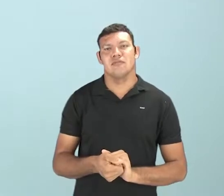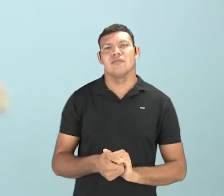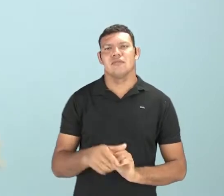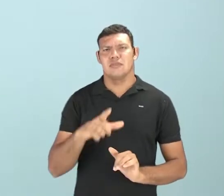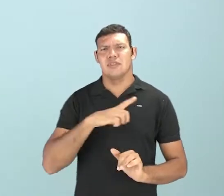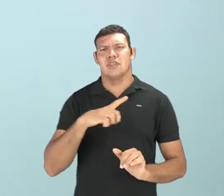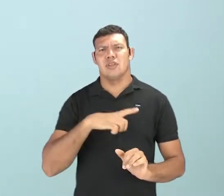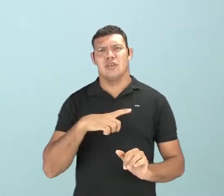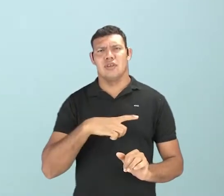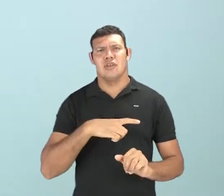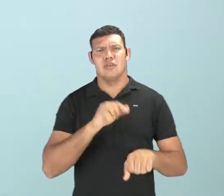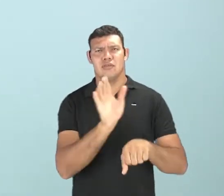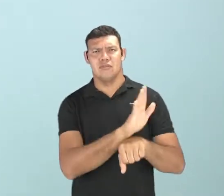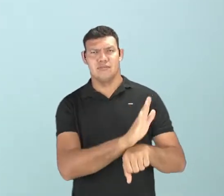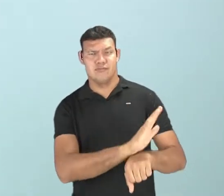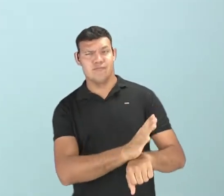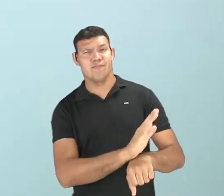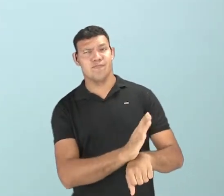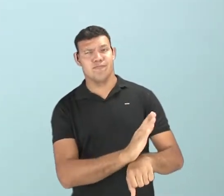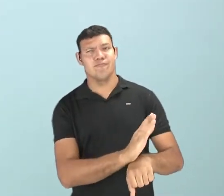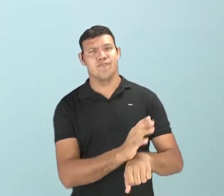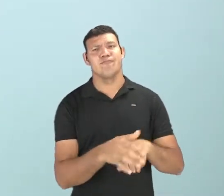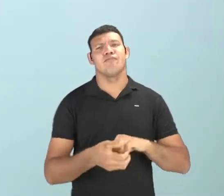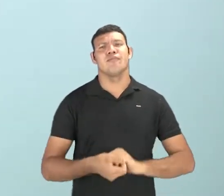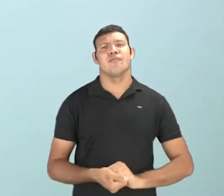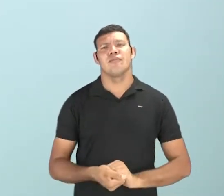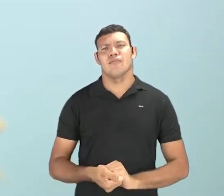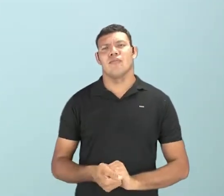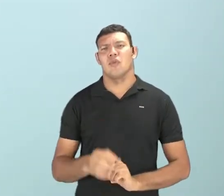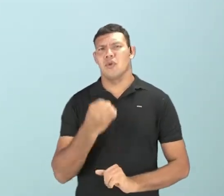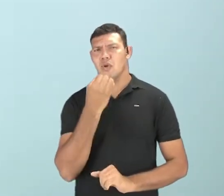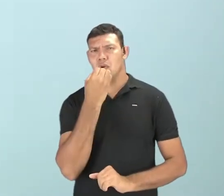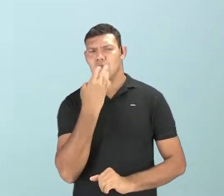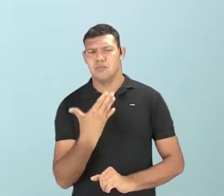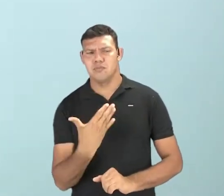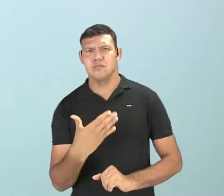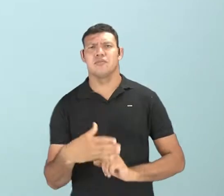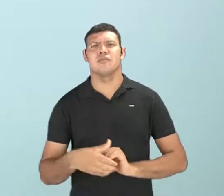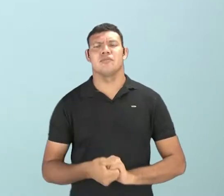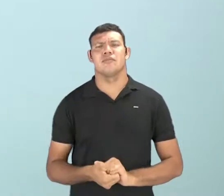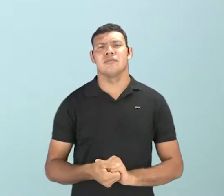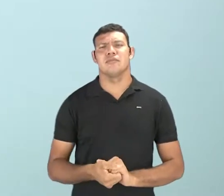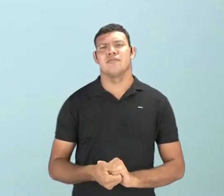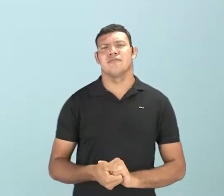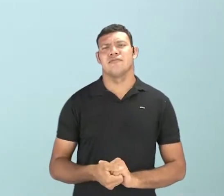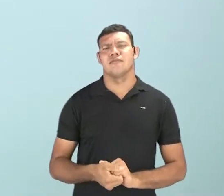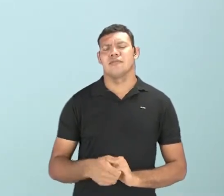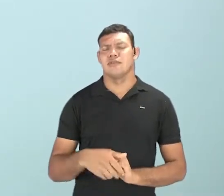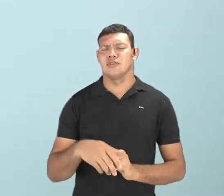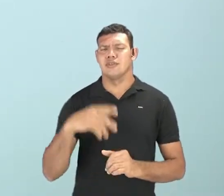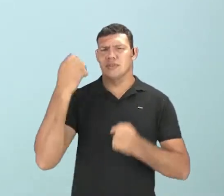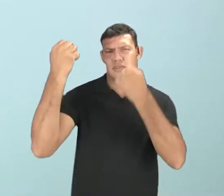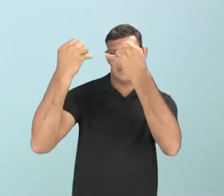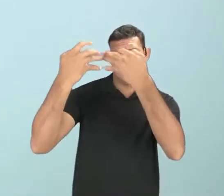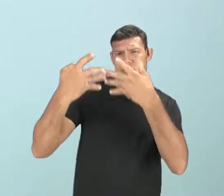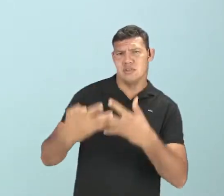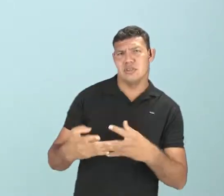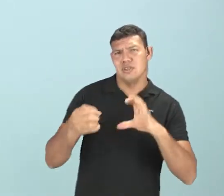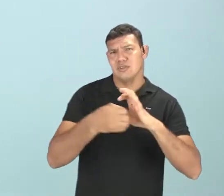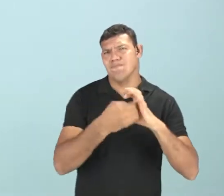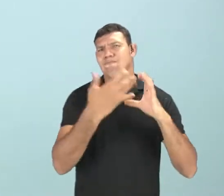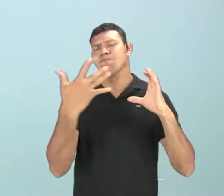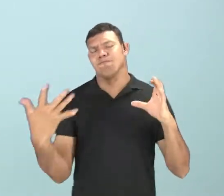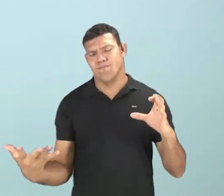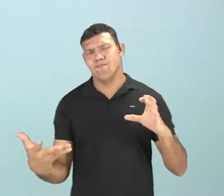tempo atrás que se chama Chernobyl, né? Da HBO. Série muito boa, quem puder estar assistindo, ela relata vários aspectos desse